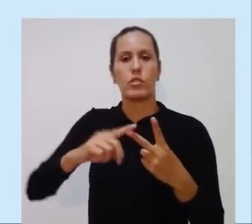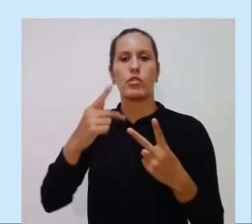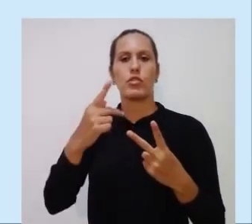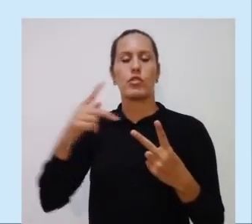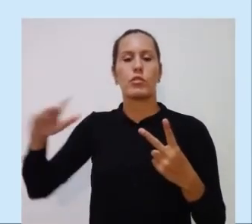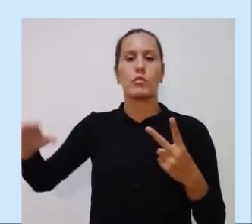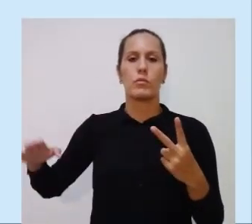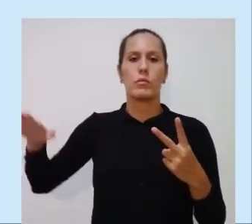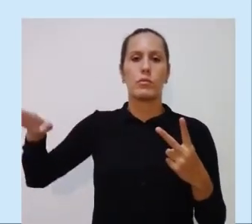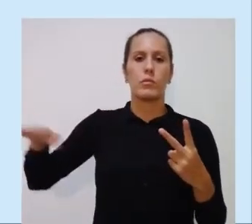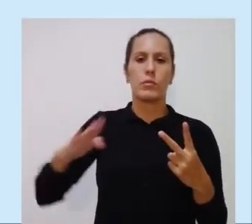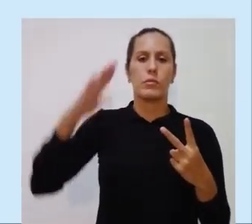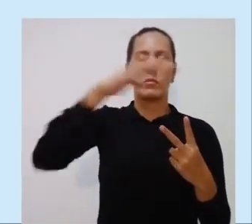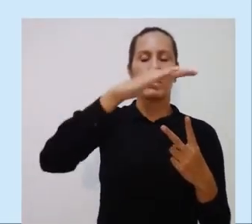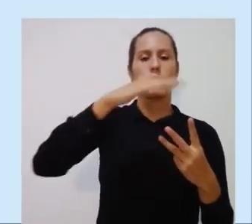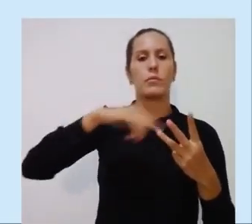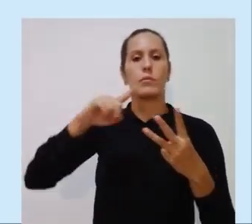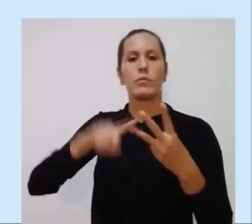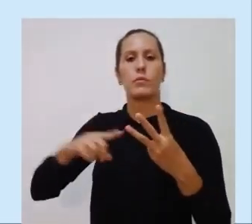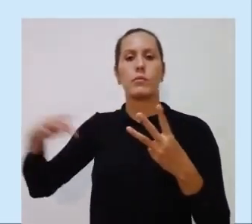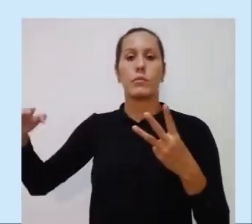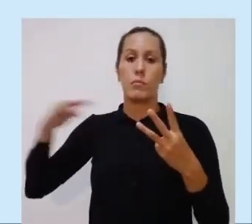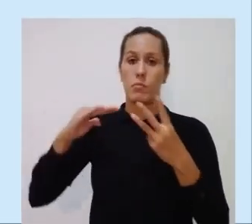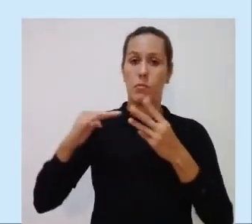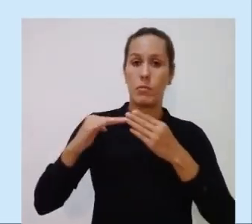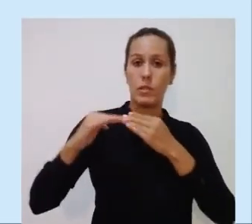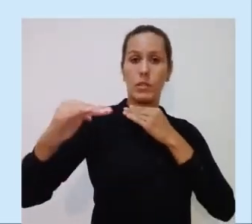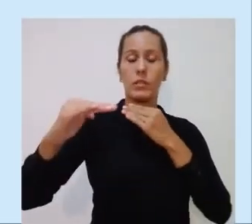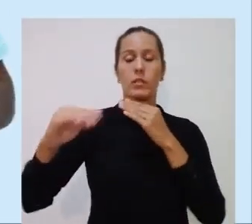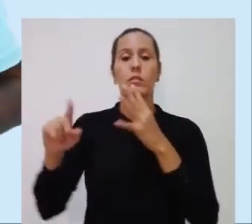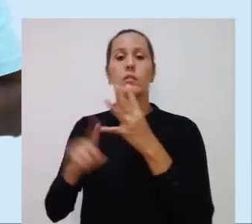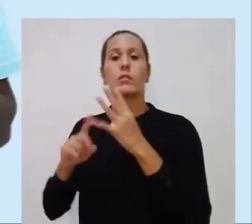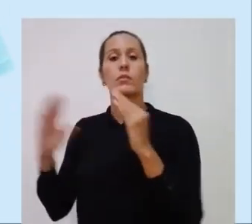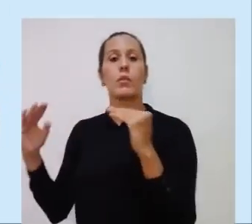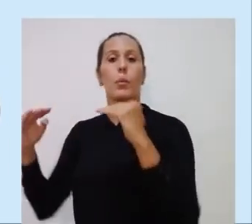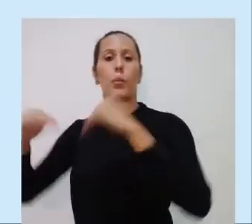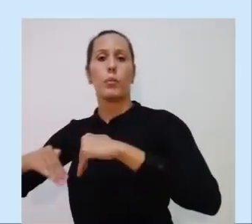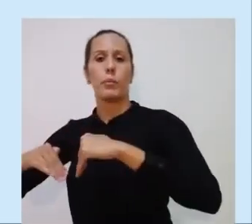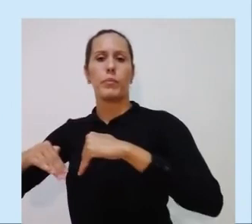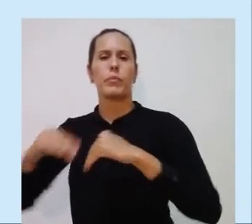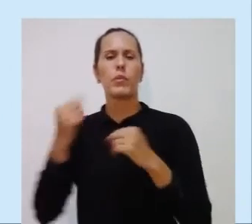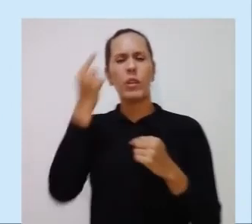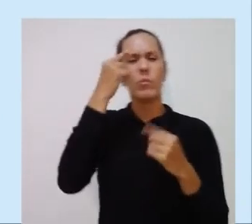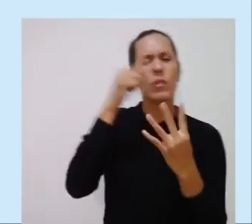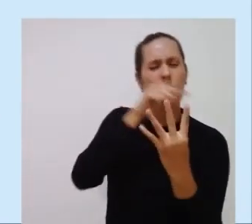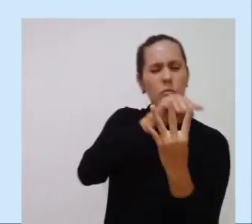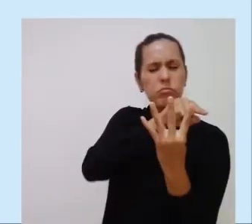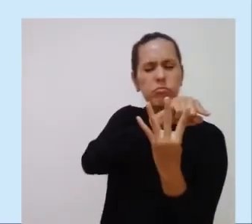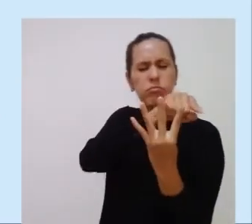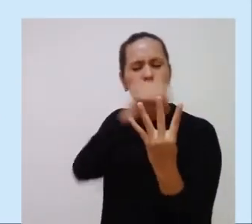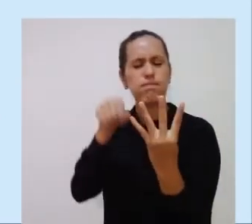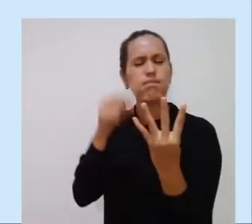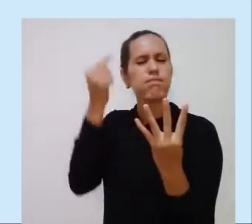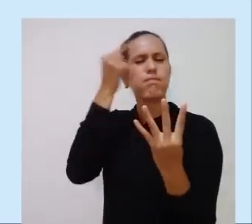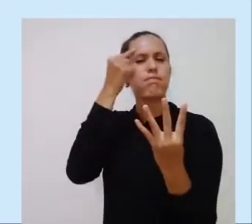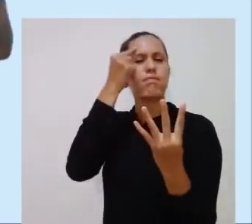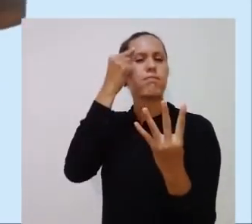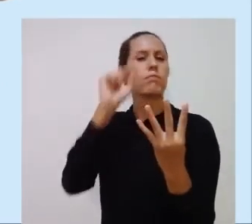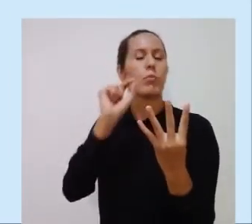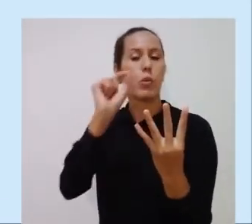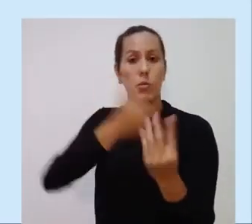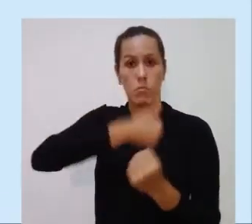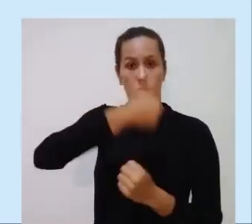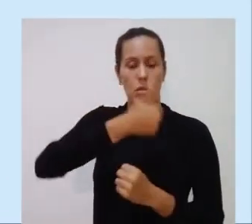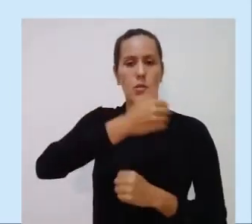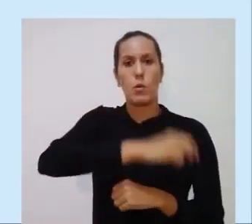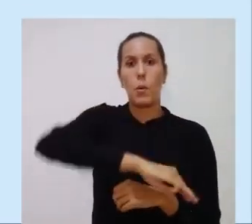tá? Os planaltos, as planícies e as depressões. Tá? Então, se a gente for pensar nessas 4 formas, a gente vai ter que observar o seguinte.